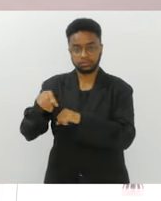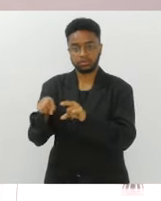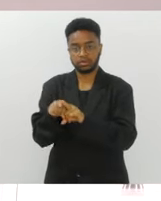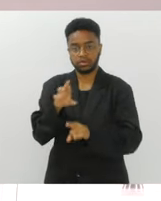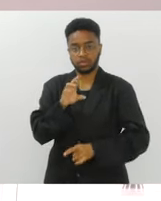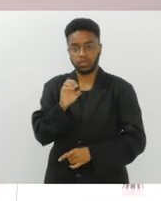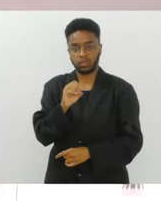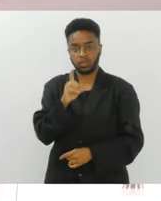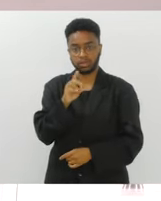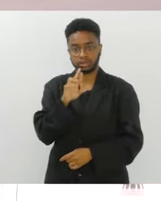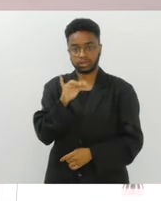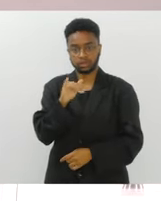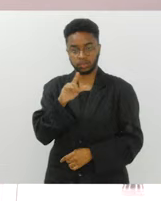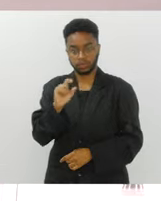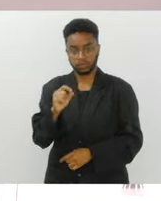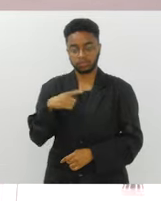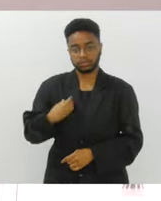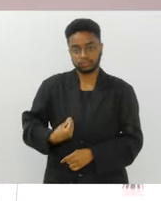aqui conosco, que